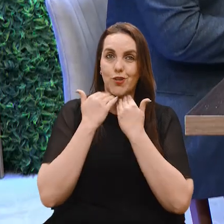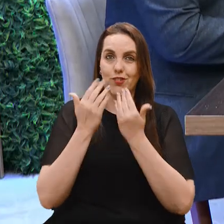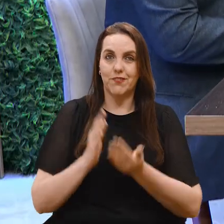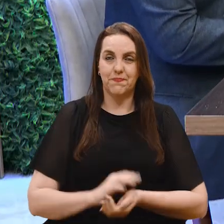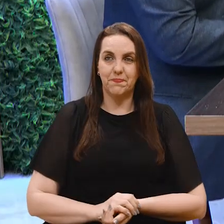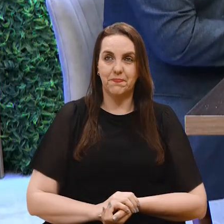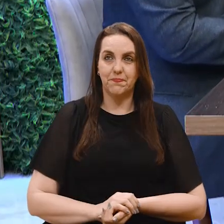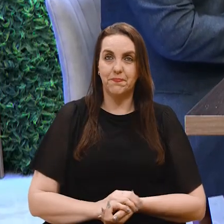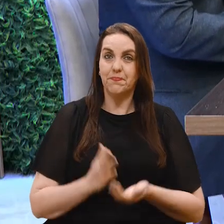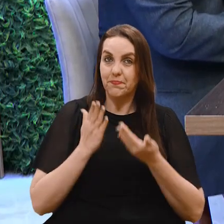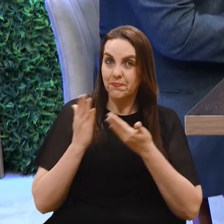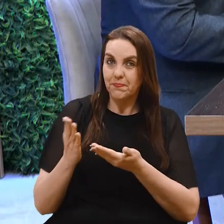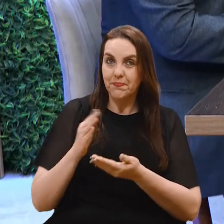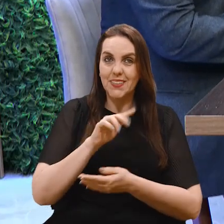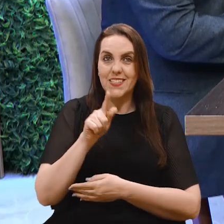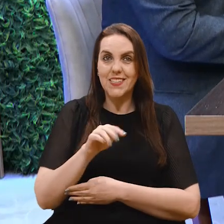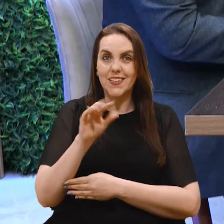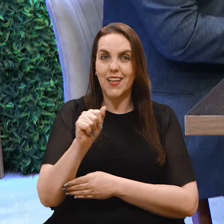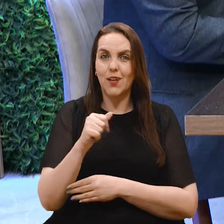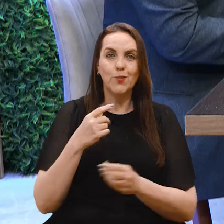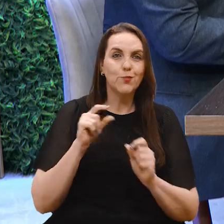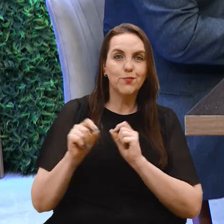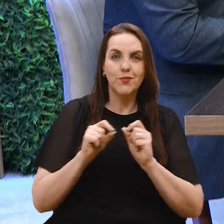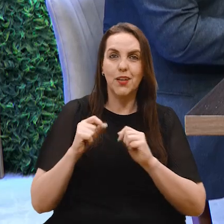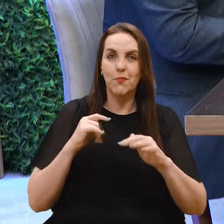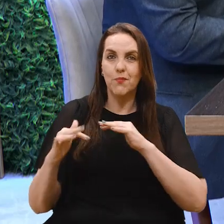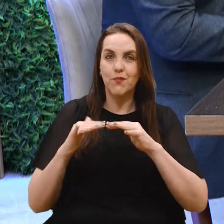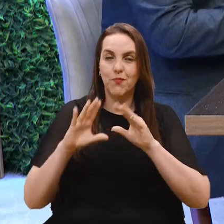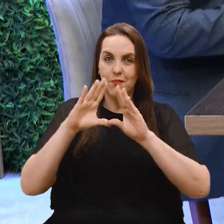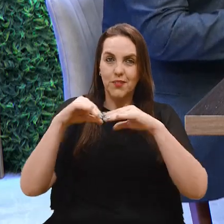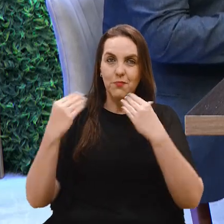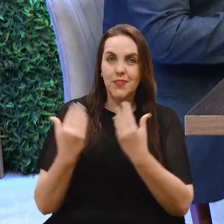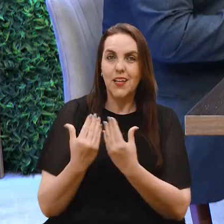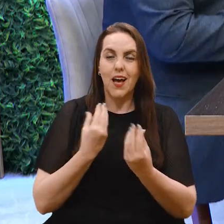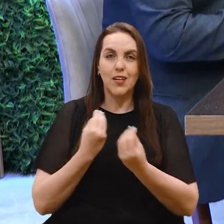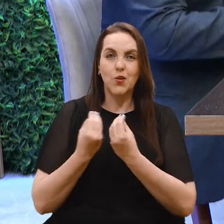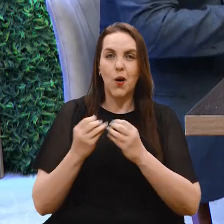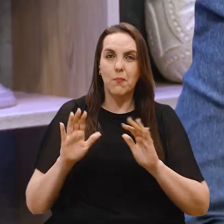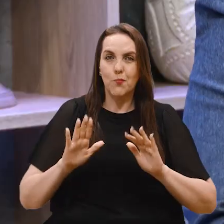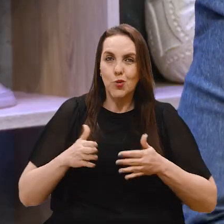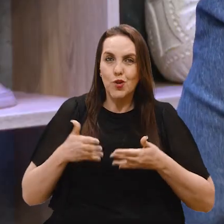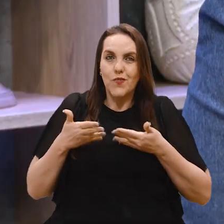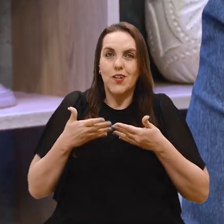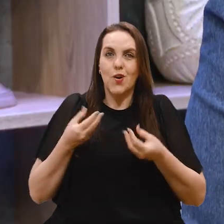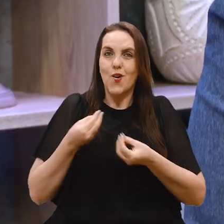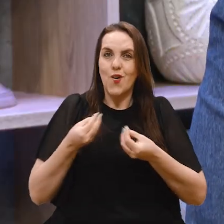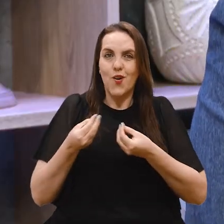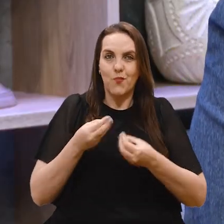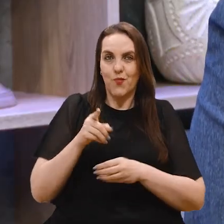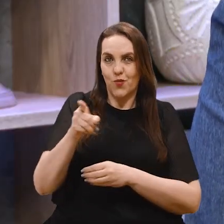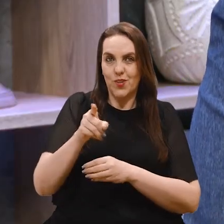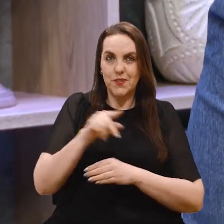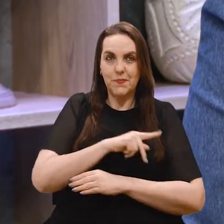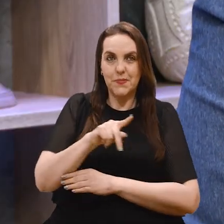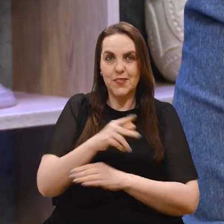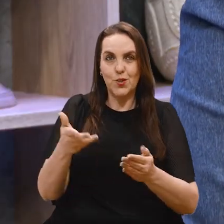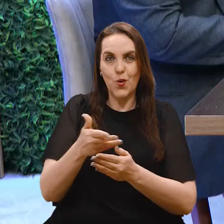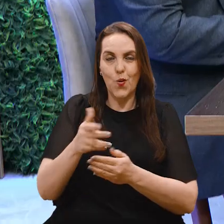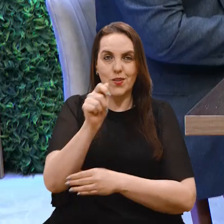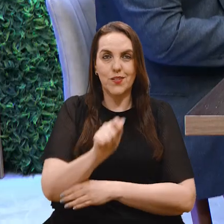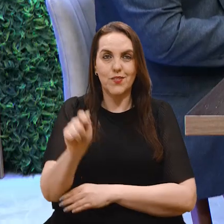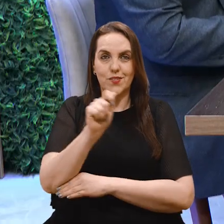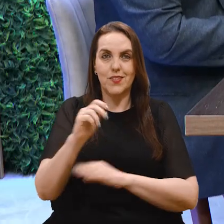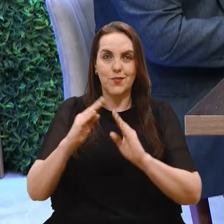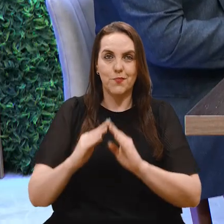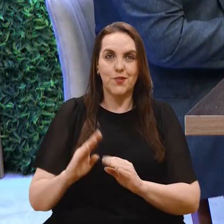para você, o que te trouxe para o movimento comunitário? Quais foram as motivações? Como é que hoje você está na presidência da MOB?